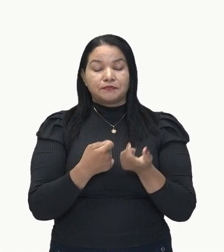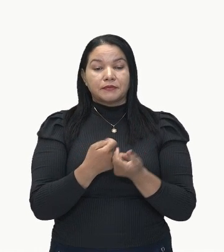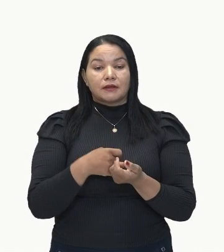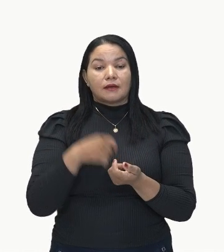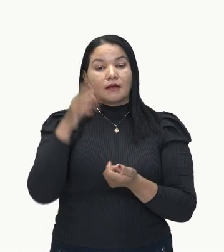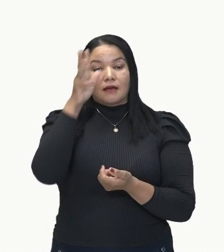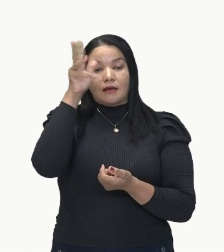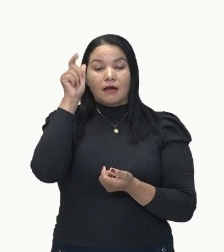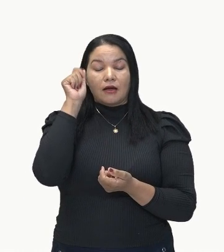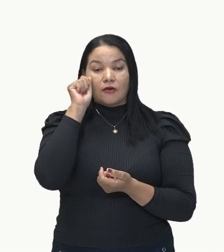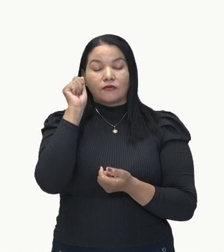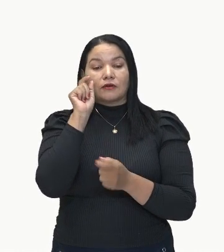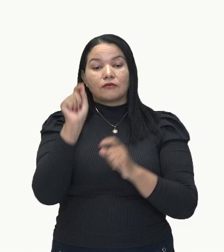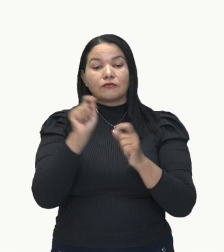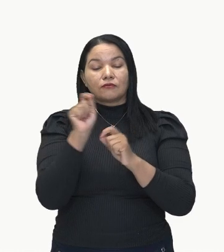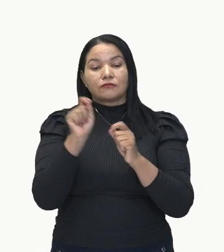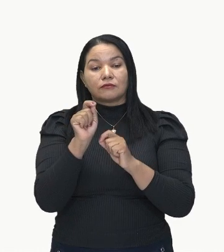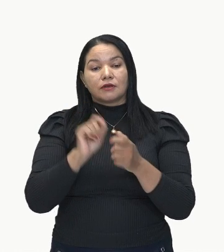né,